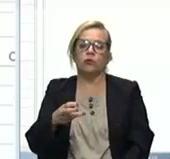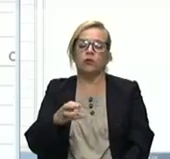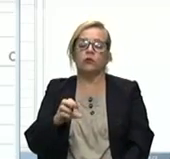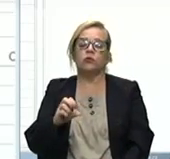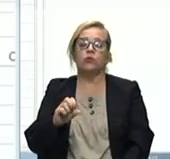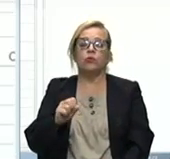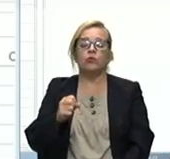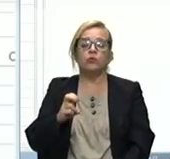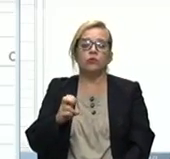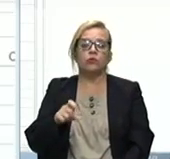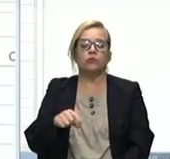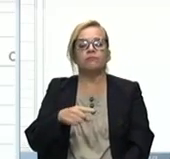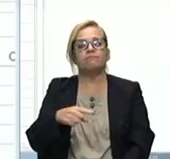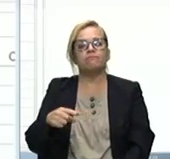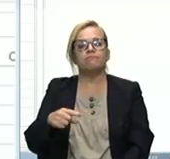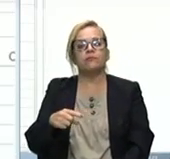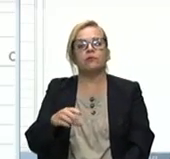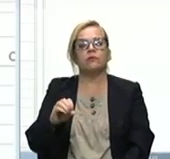1,2385x menos